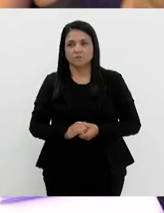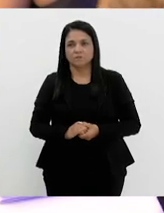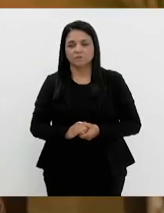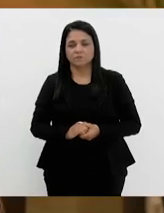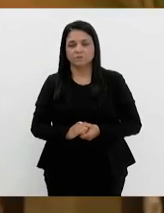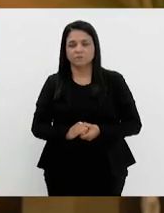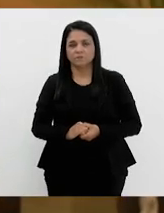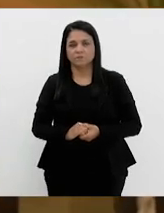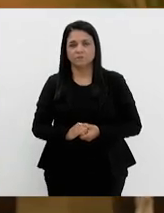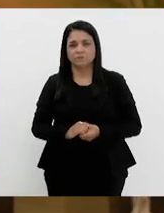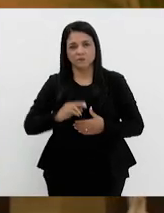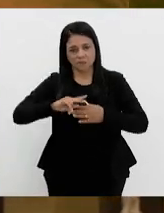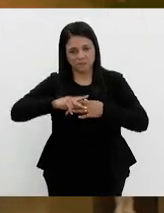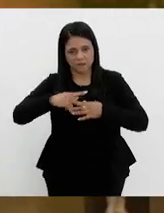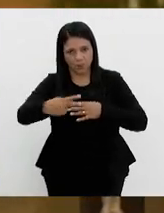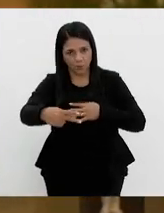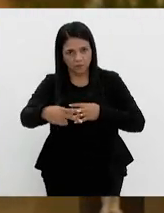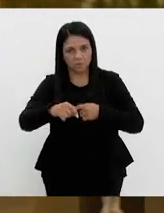sequência